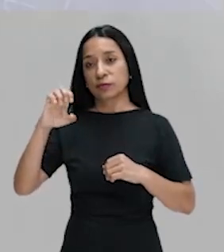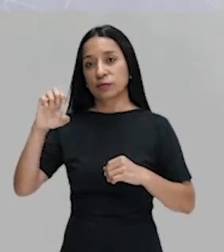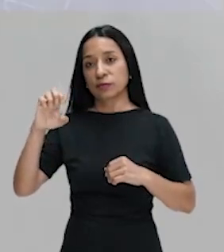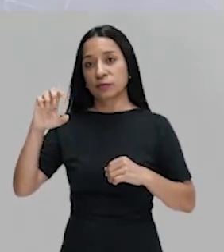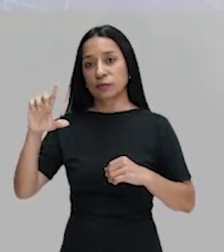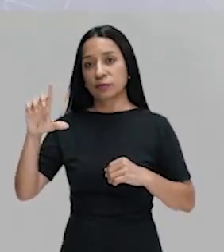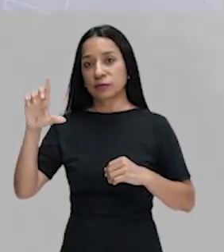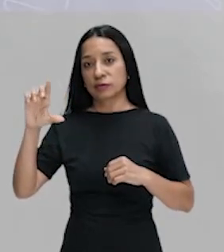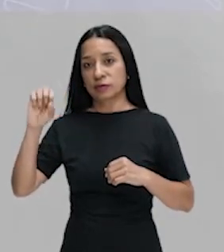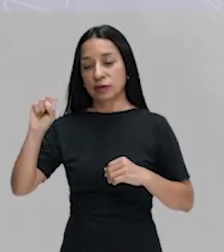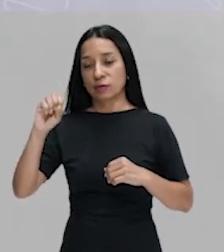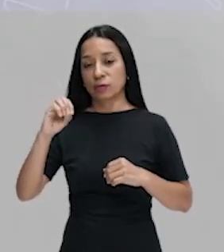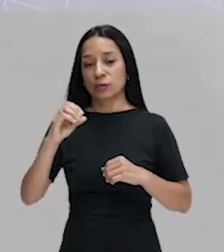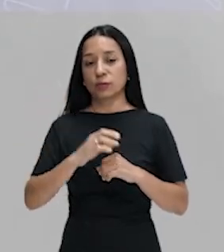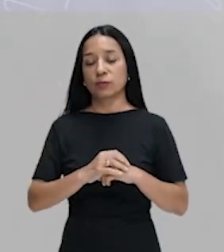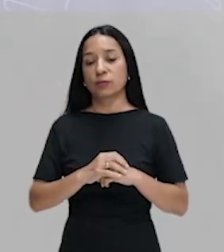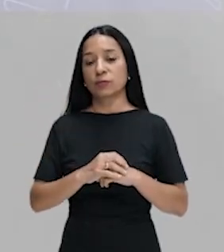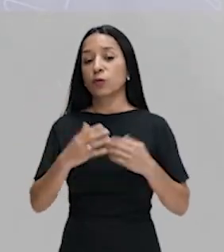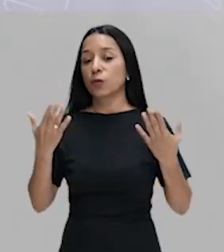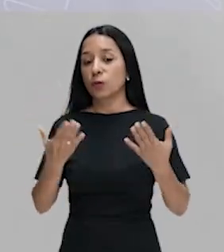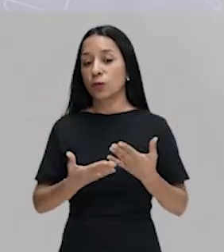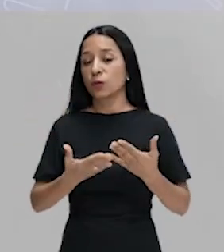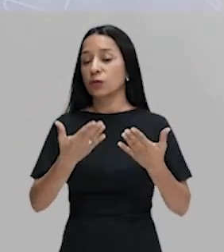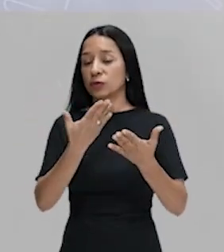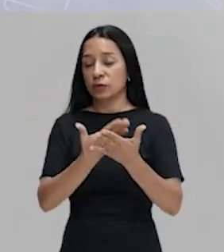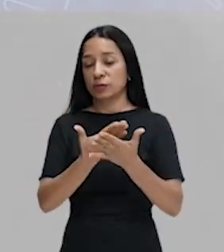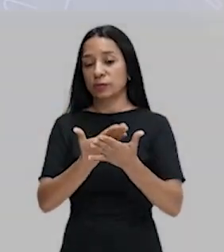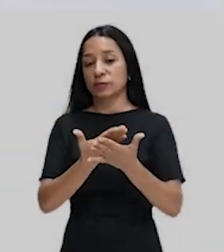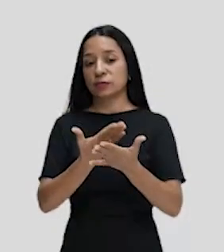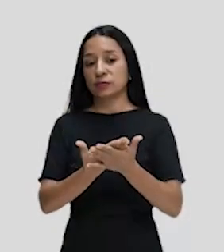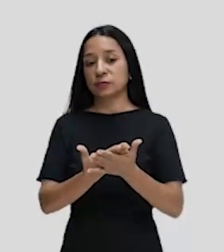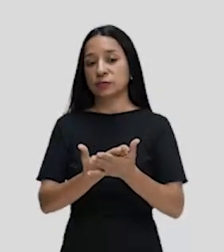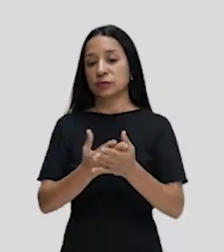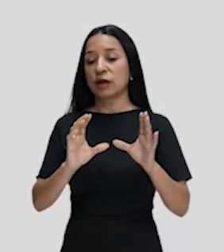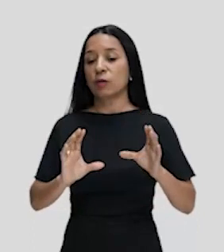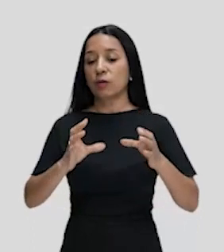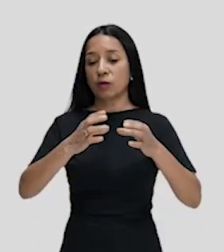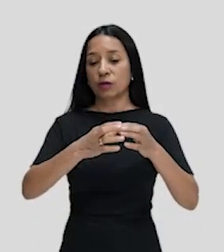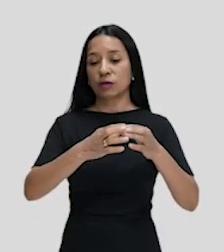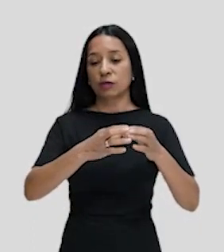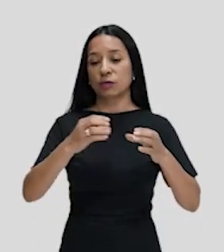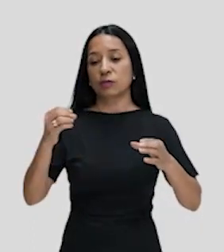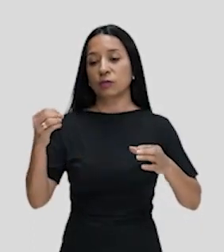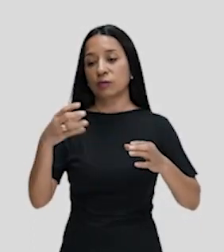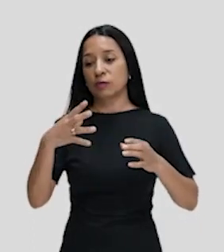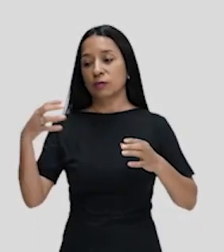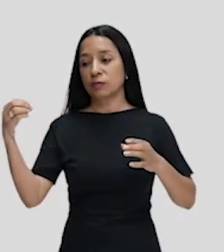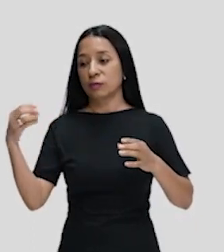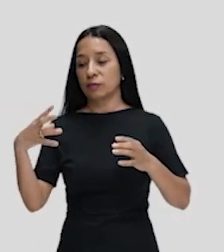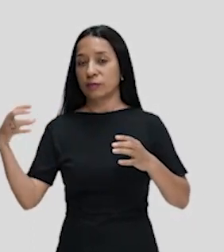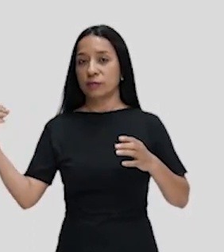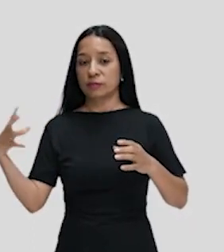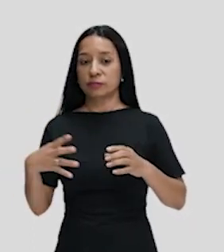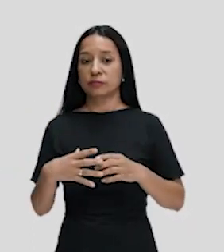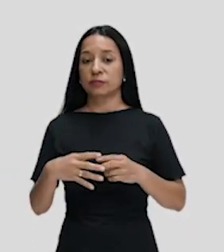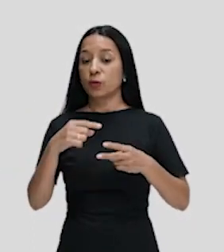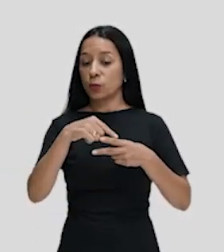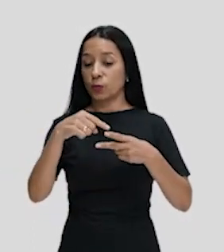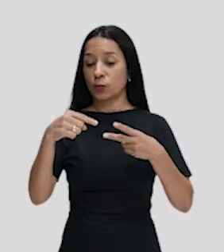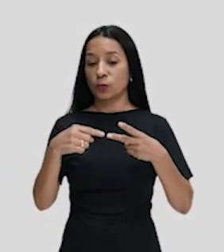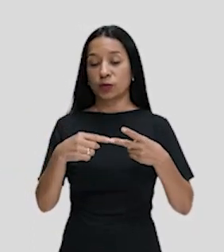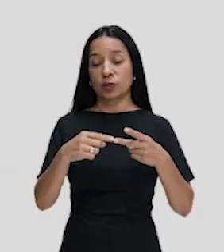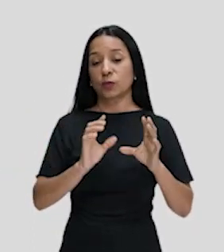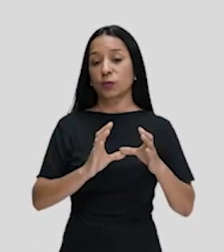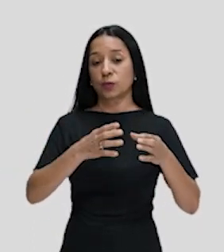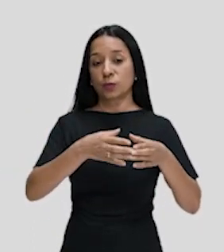aqui, pessoal, trabalhar sobre os quinidários. É o segundo filo aqui do reino Animalia que nós estamos analisando. Nós